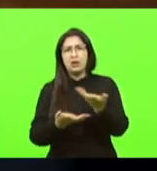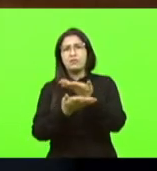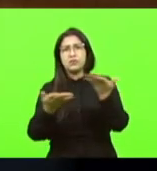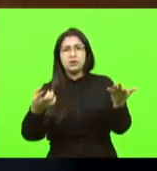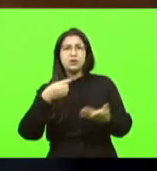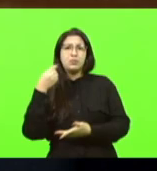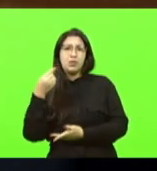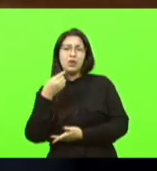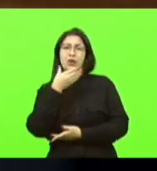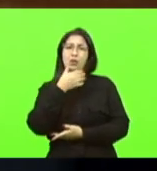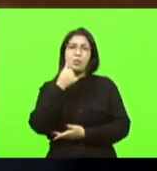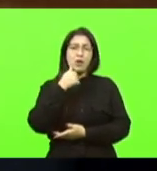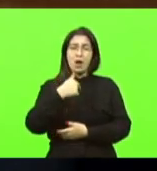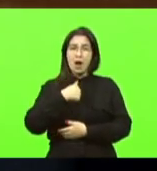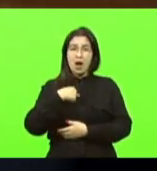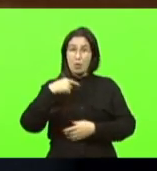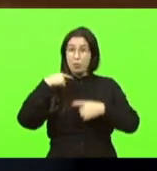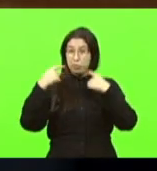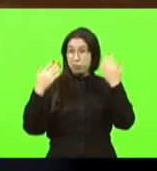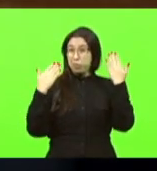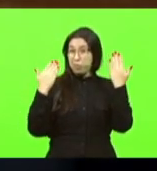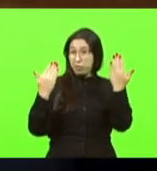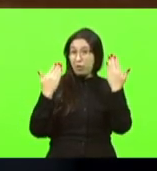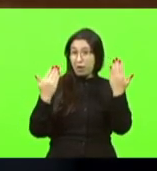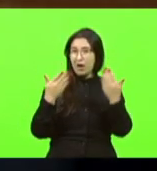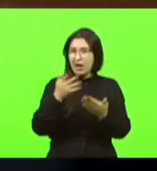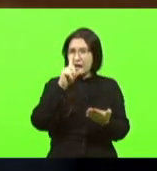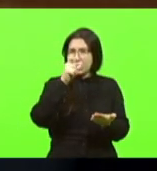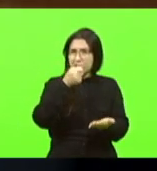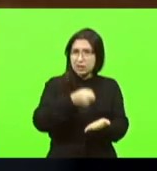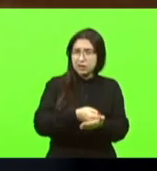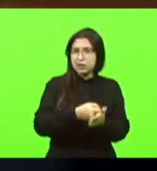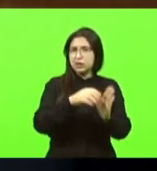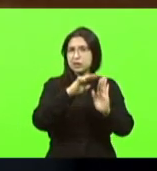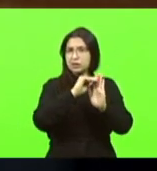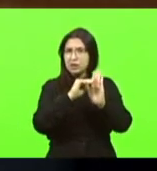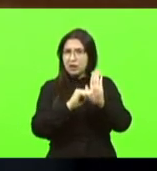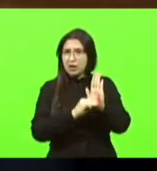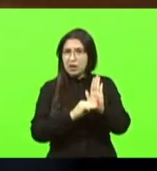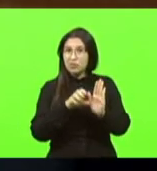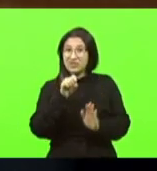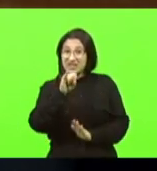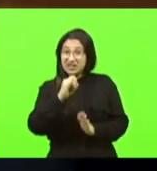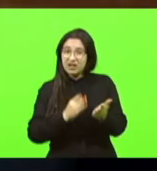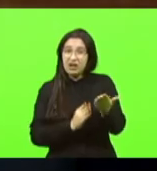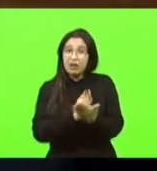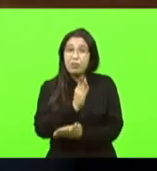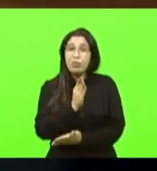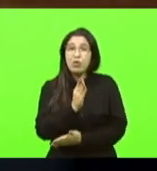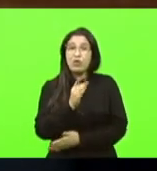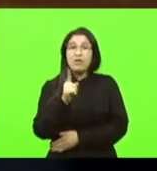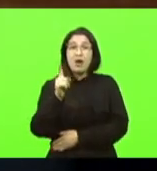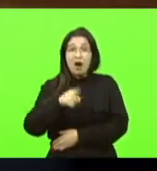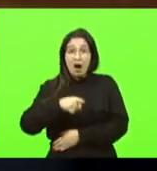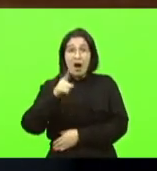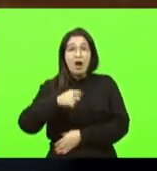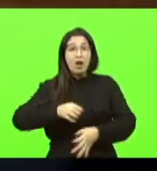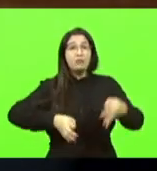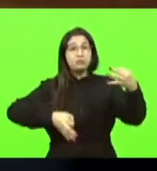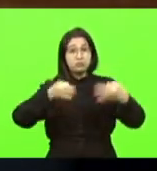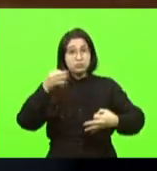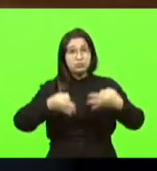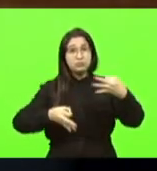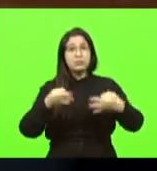deputados eu não tenho dúvida que essa medida aqui se for aprovada vai ser judicializada